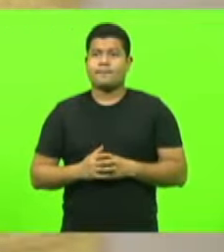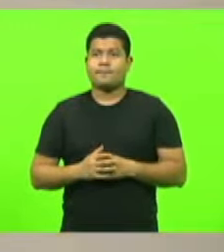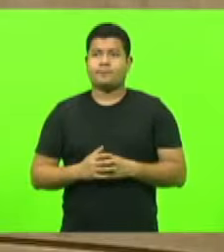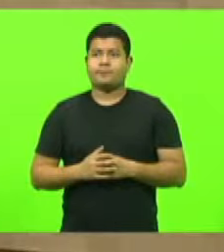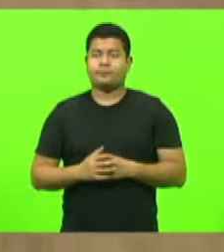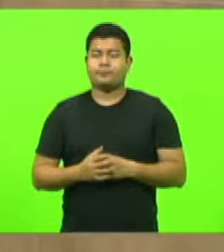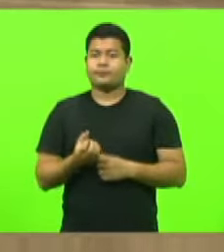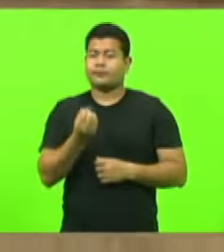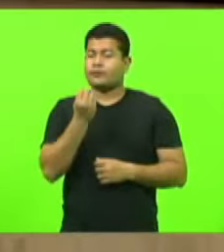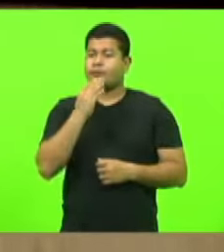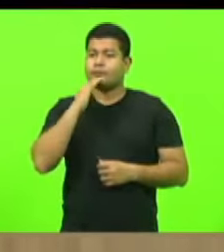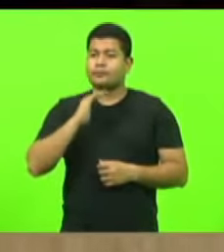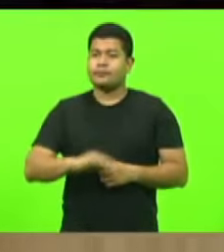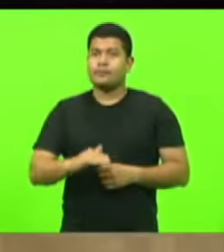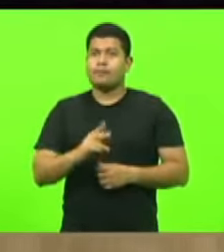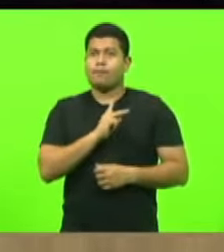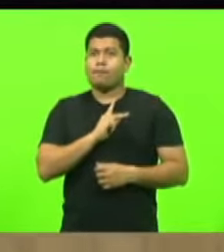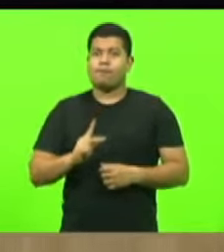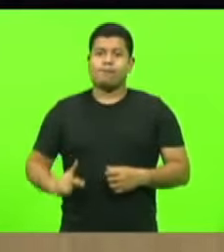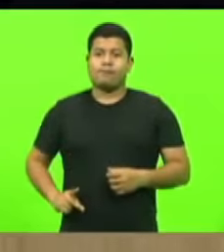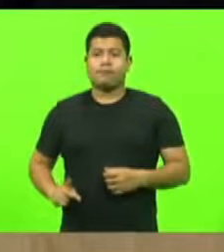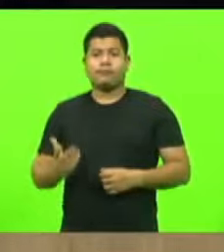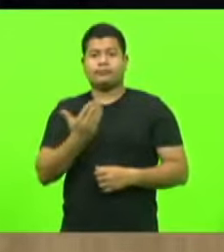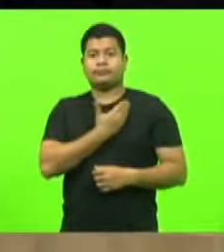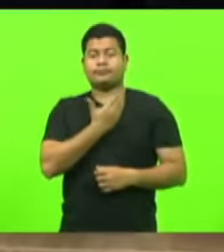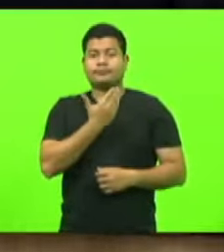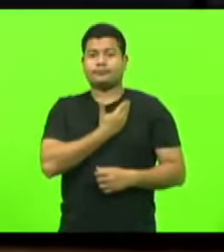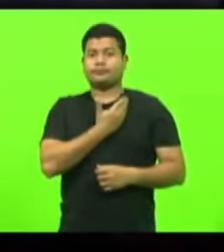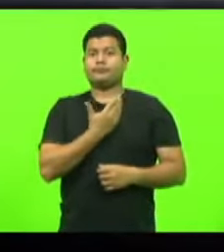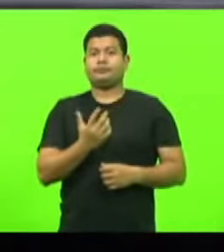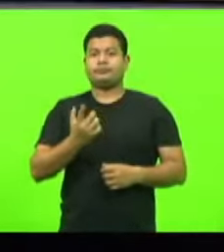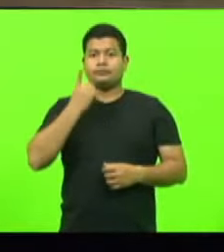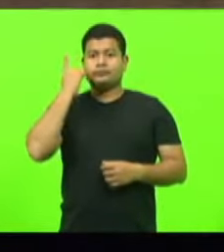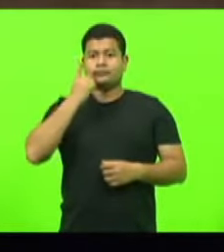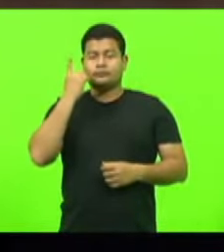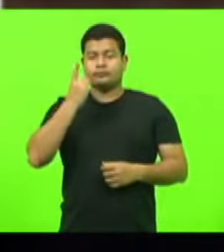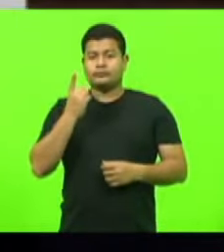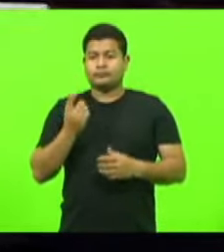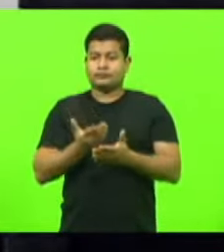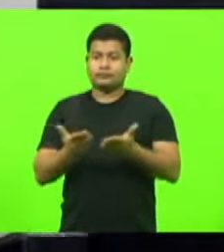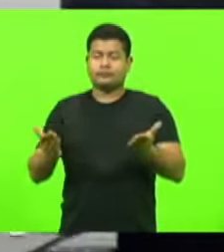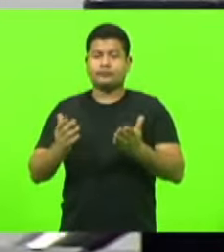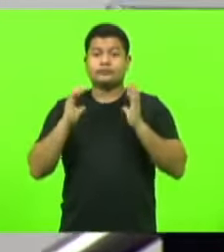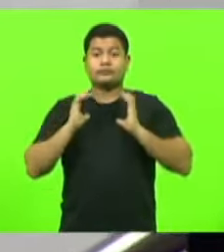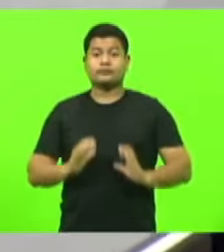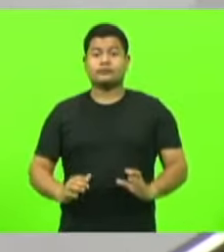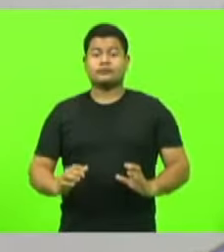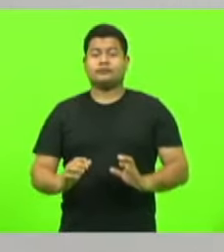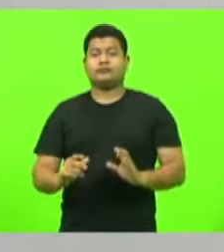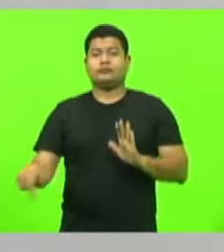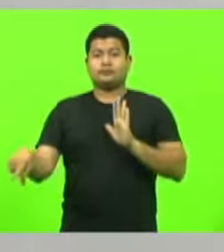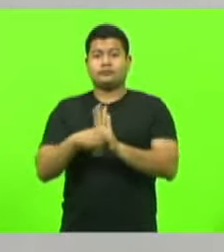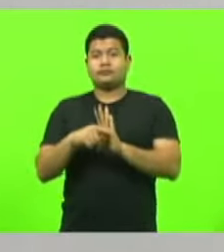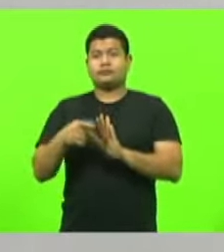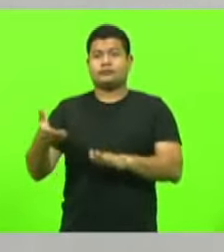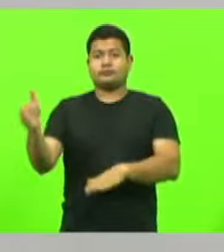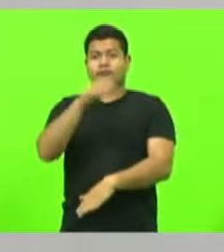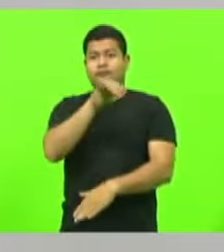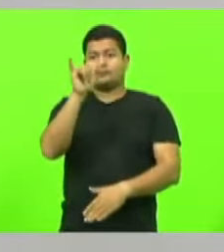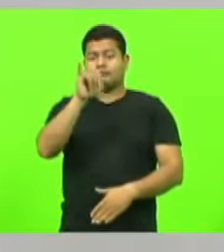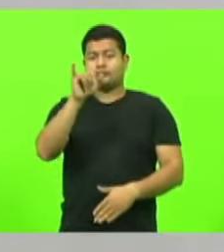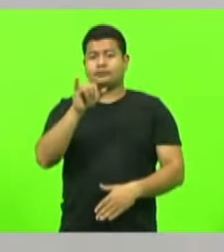Boa tarde, senhor presidente, colegas deputados, cidadãos catarinenses do Vale do Itajaí, da Serra,